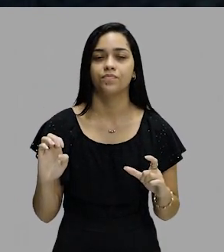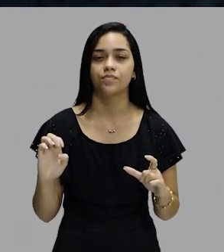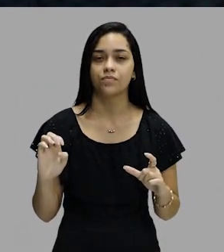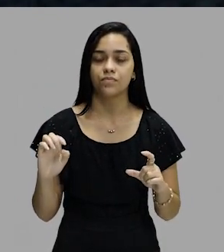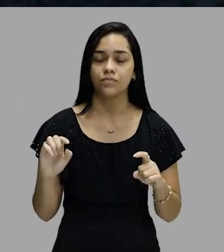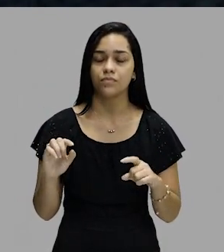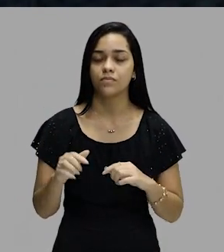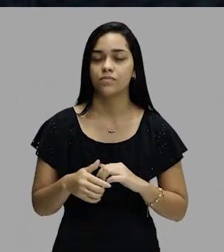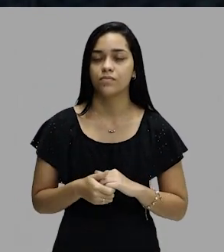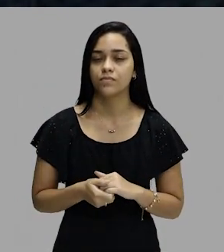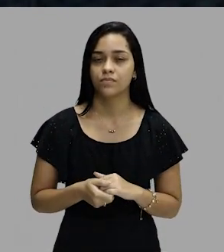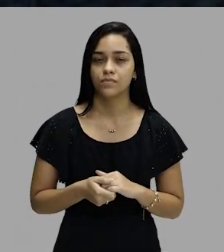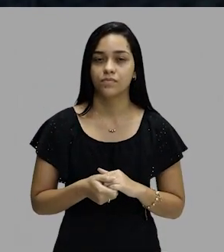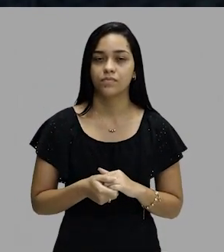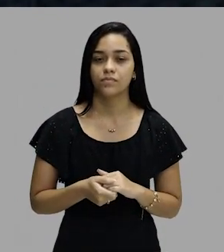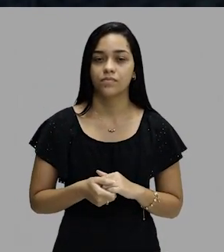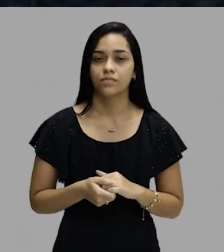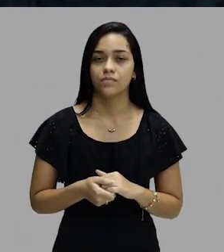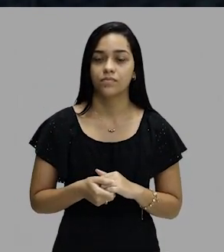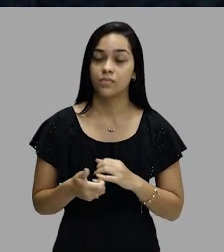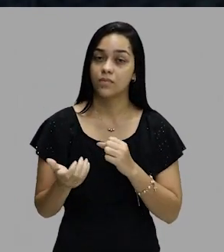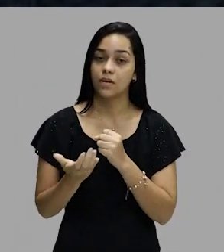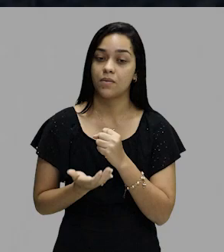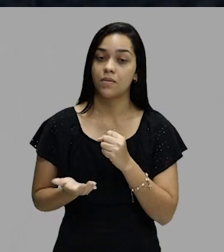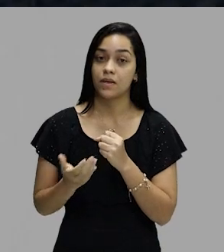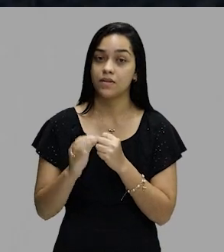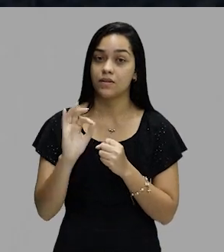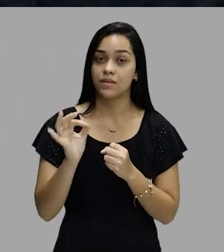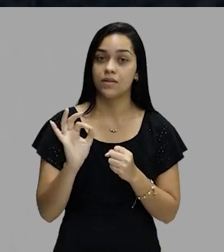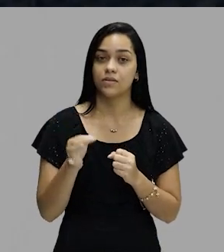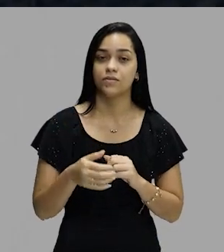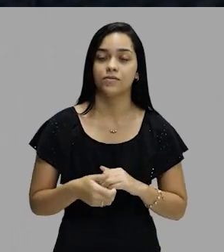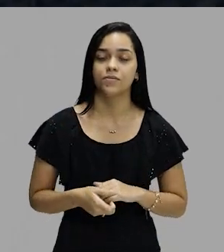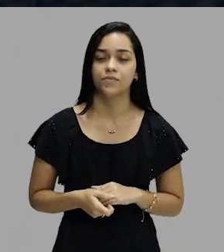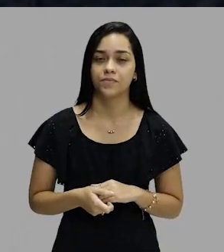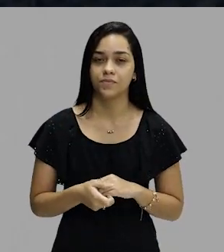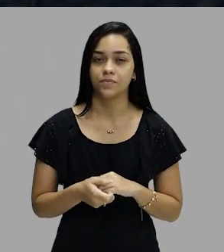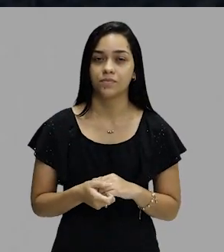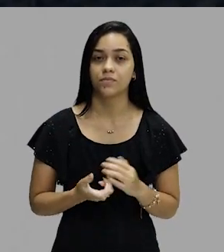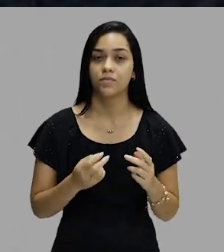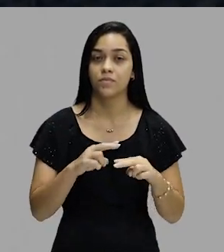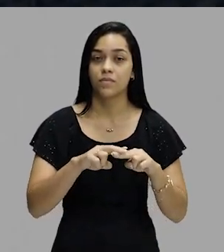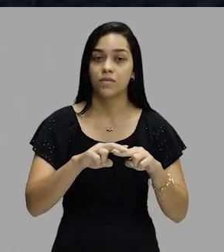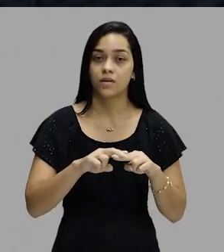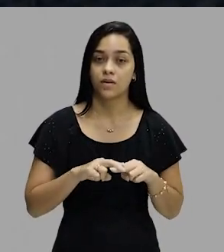E densidade e volume aqui na base, certo? Então,